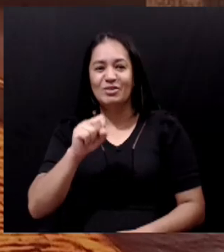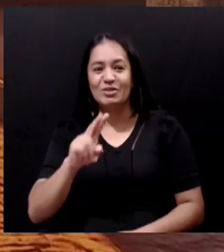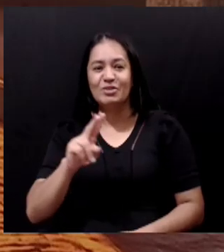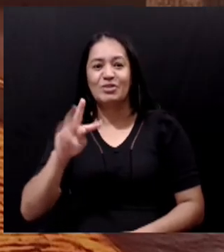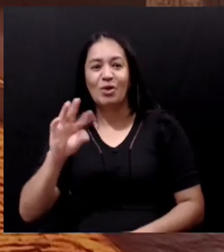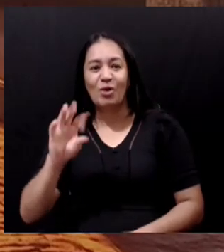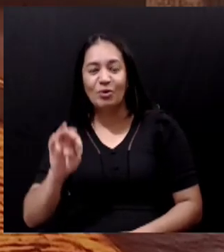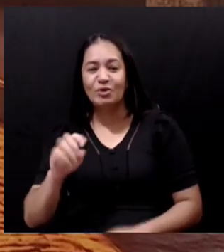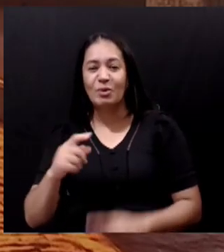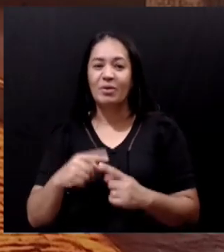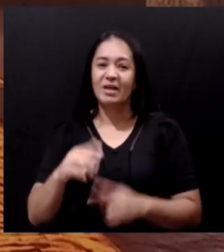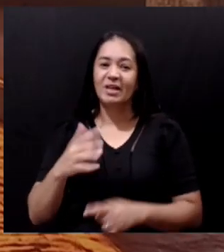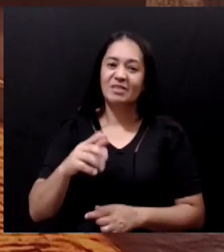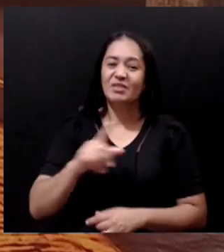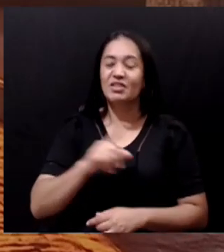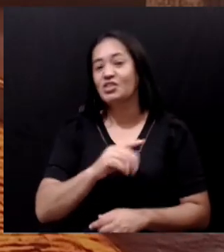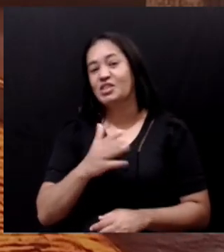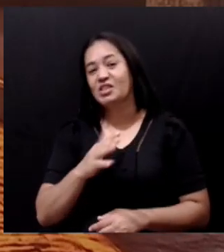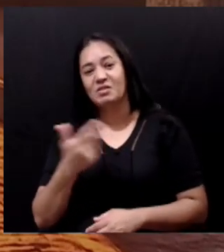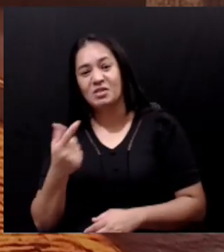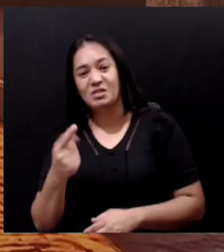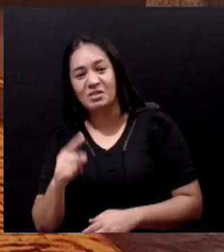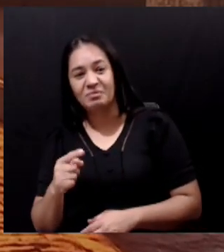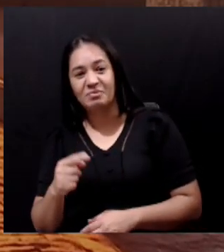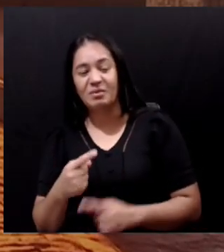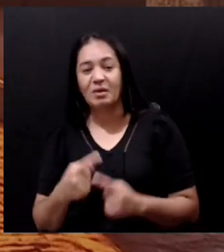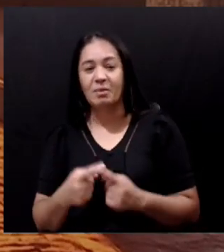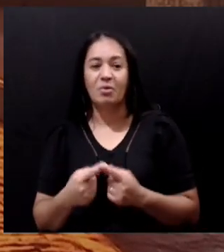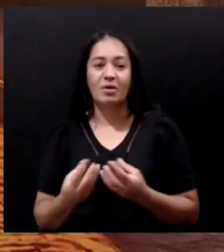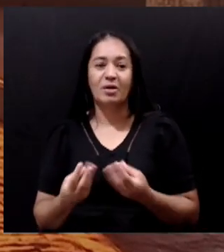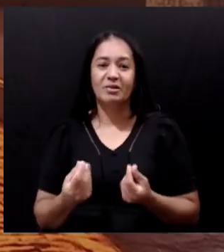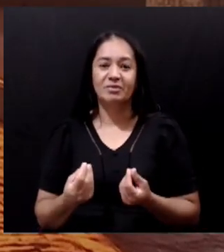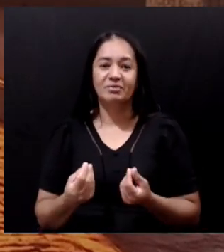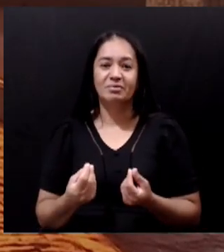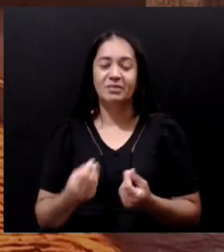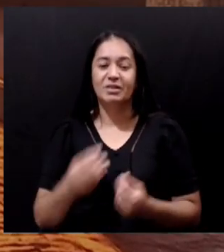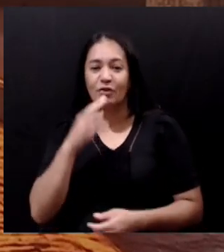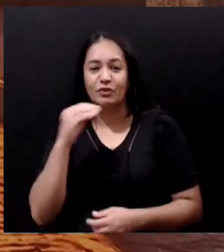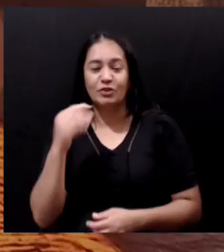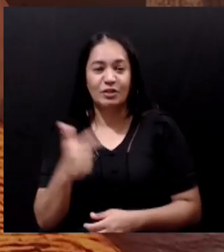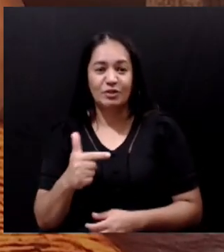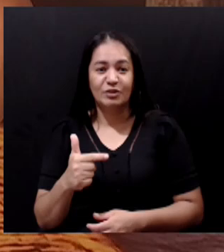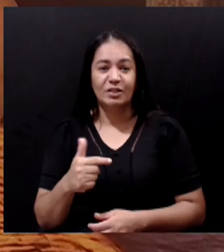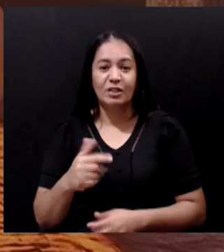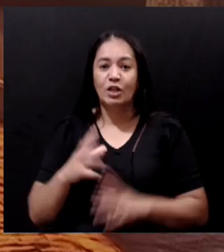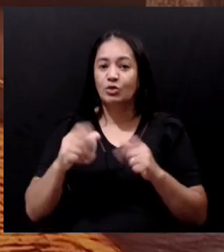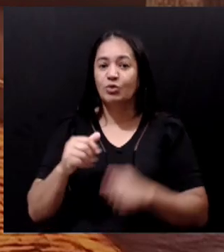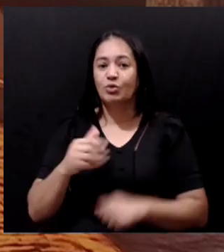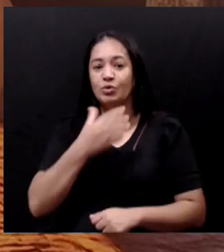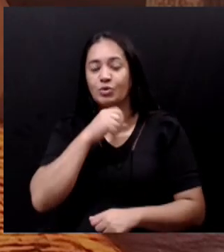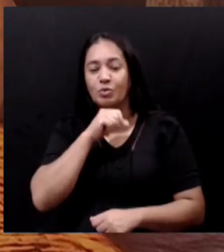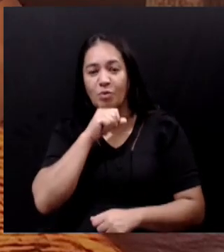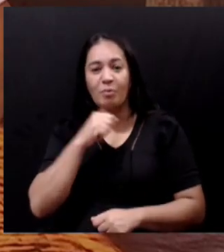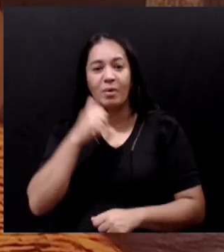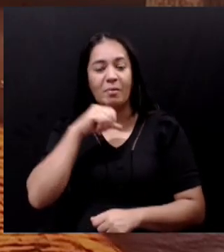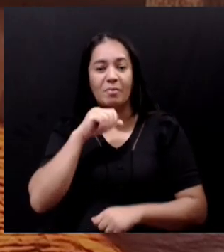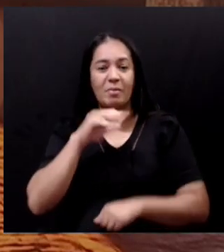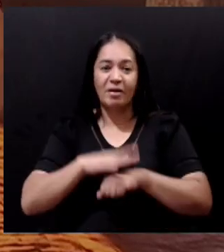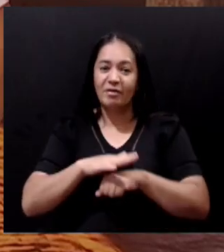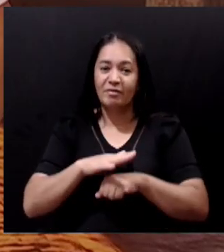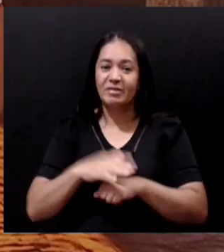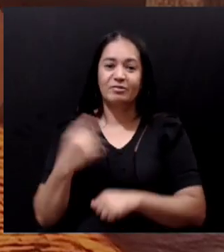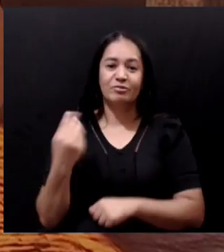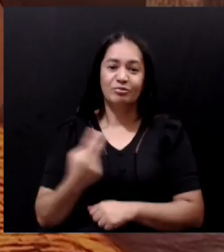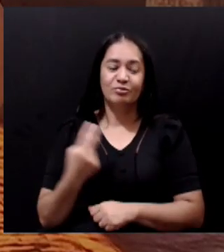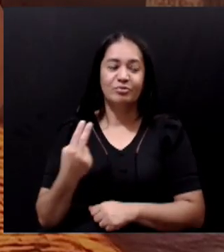não tinha, né? Como não tinha muita mão de obra, era tudo meu pai e minha mãe que ficava fazendo, né? Não dava conta, né? Mas